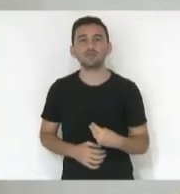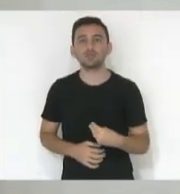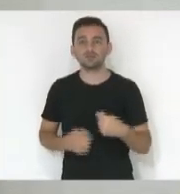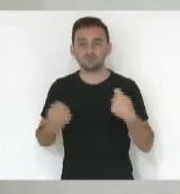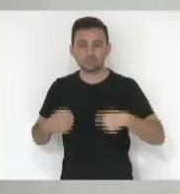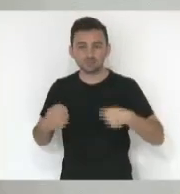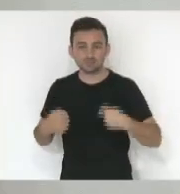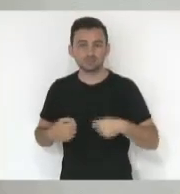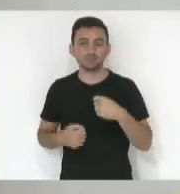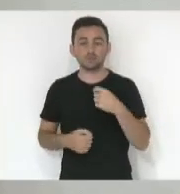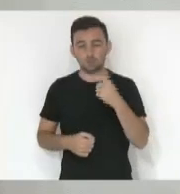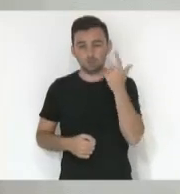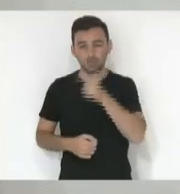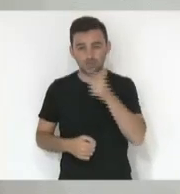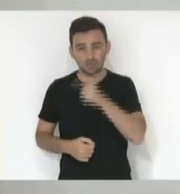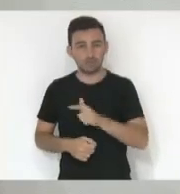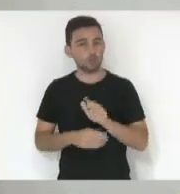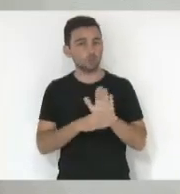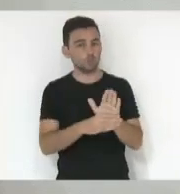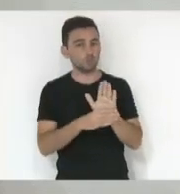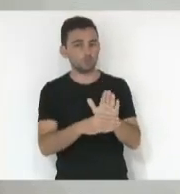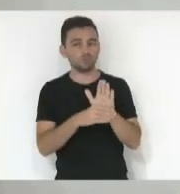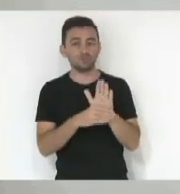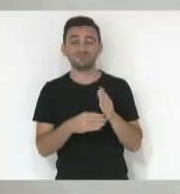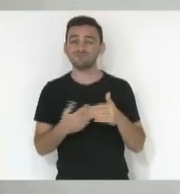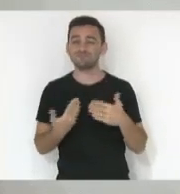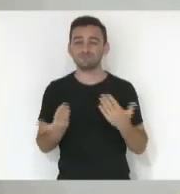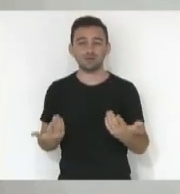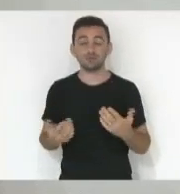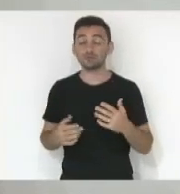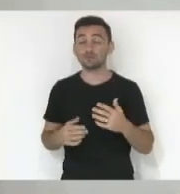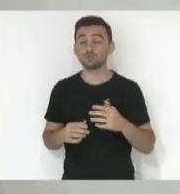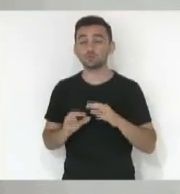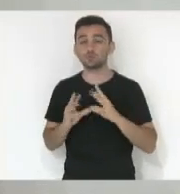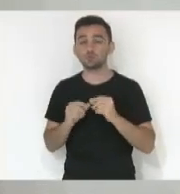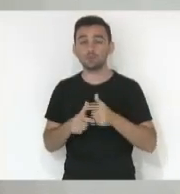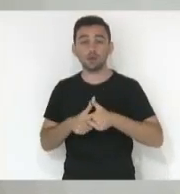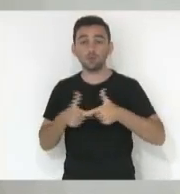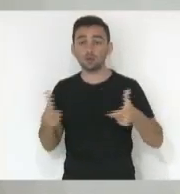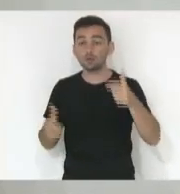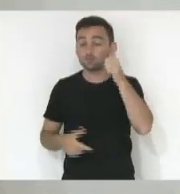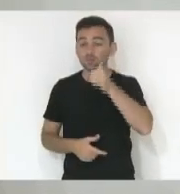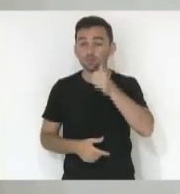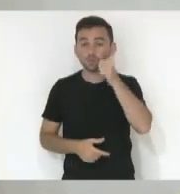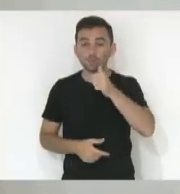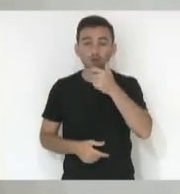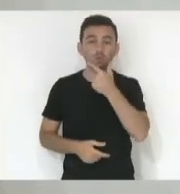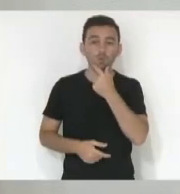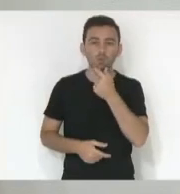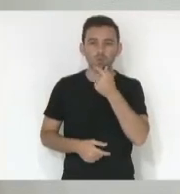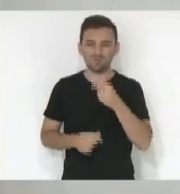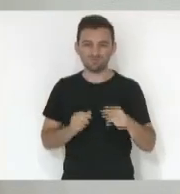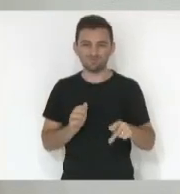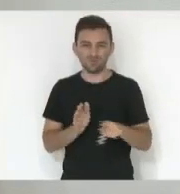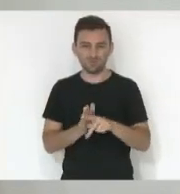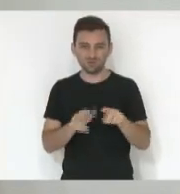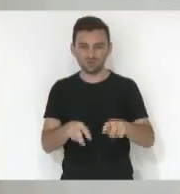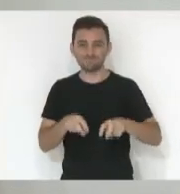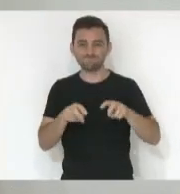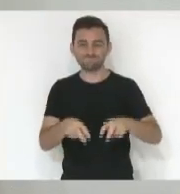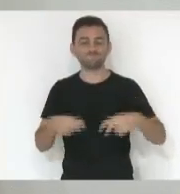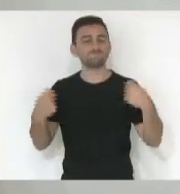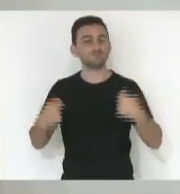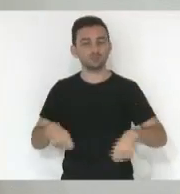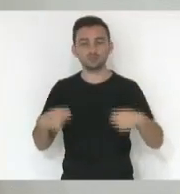conseguem ajudar, conseguem contribuir, mas a maioria das mulheres e de homens da agricultura